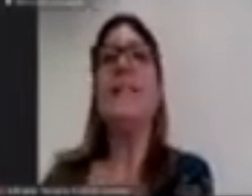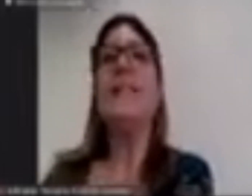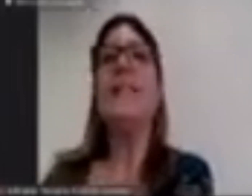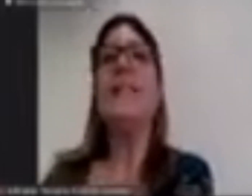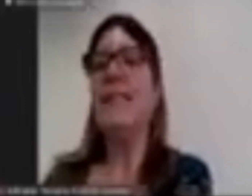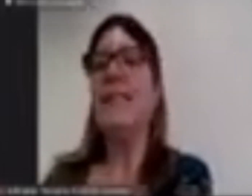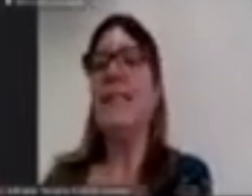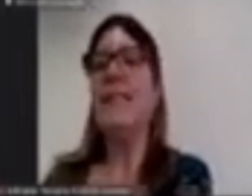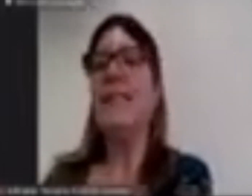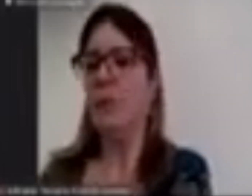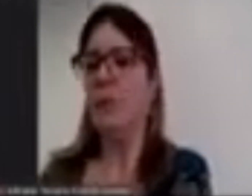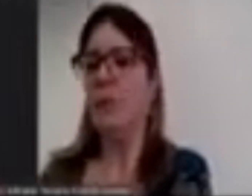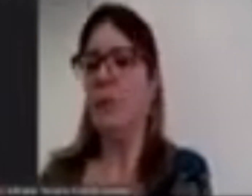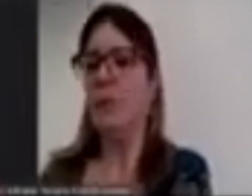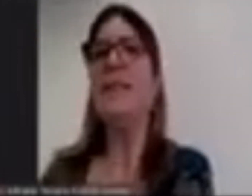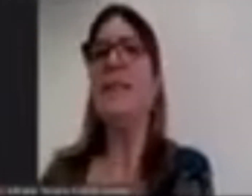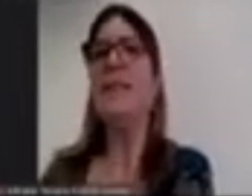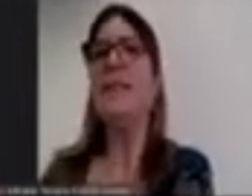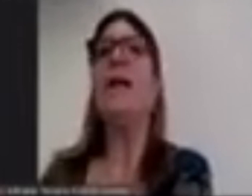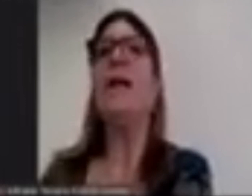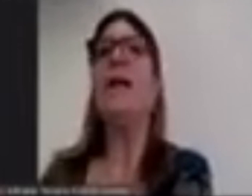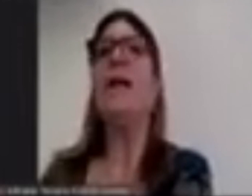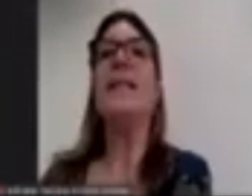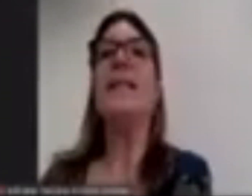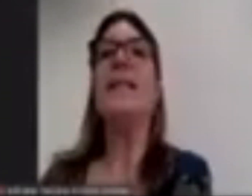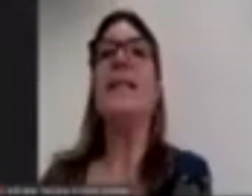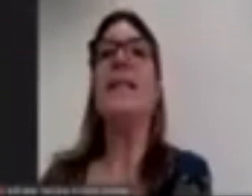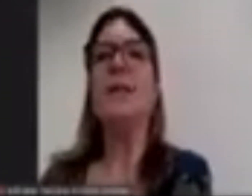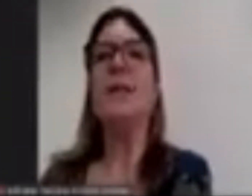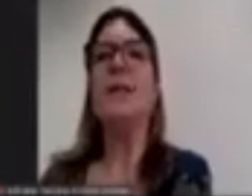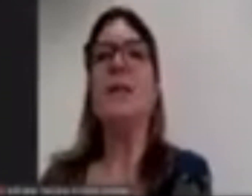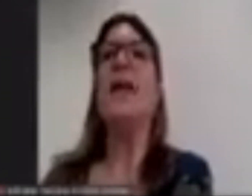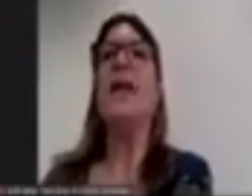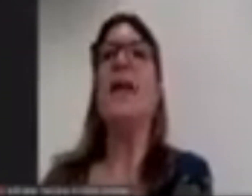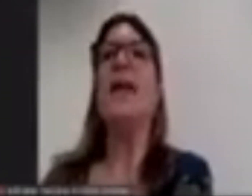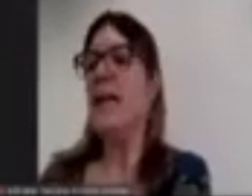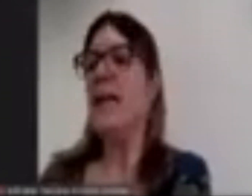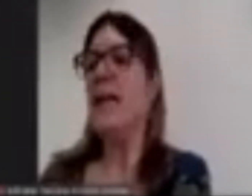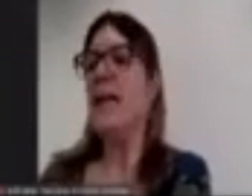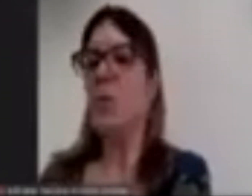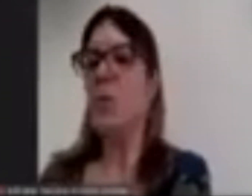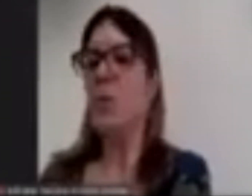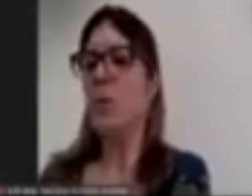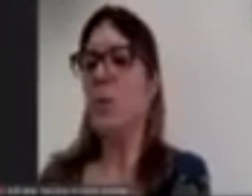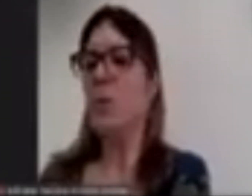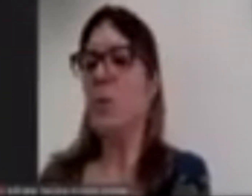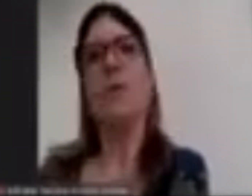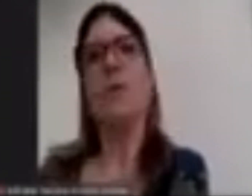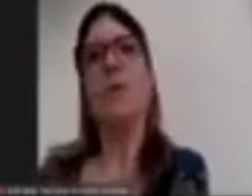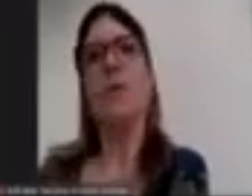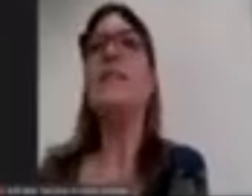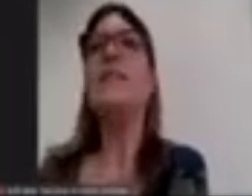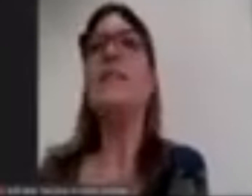do processo de credenciamento. Esse ano, em especial, com a expansão da PEI e com